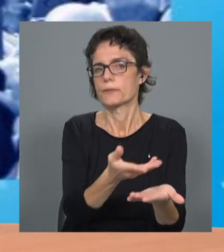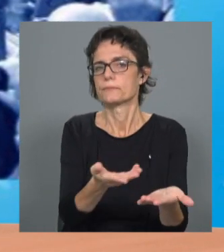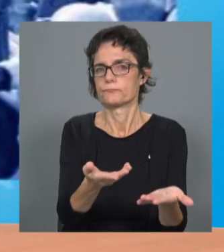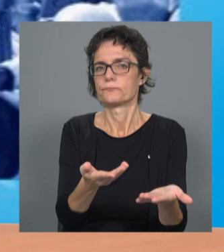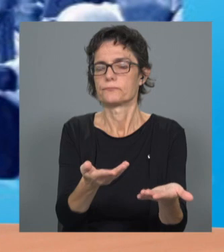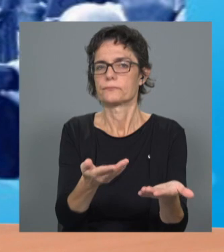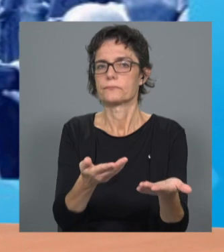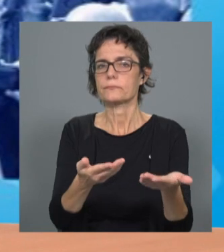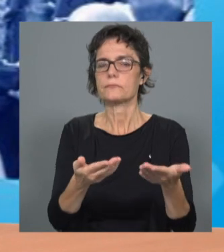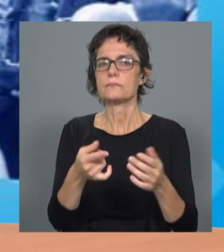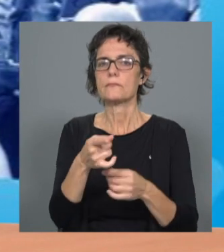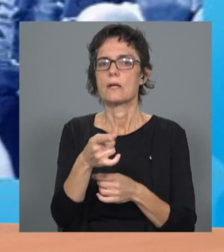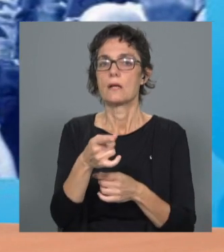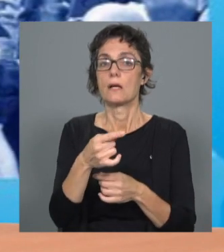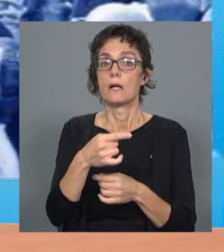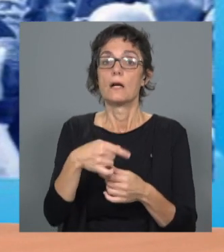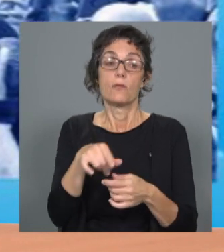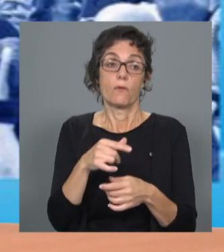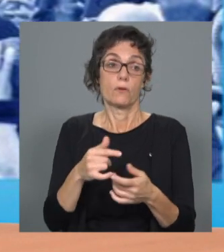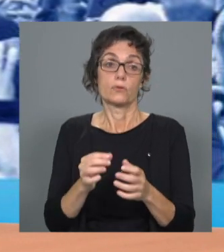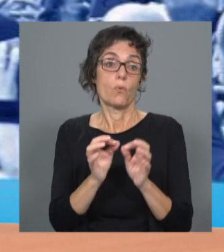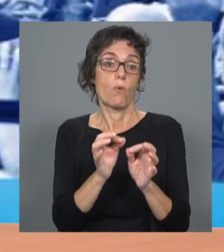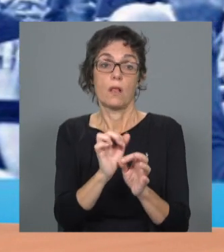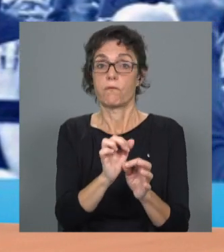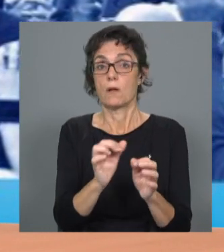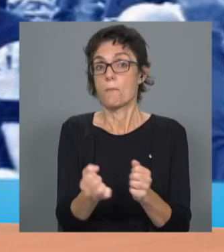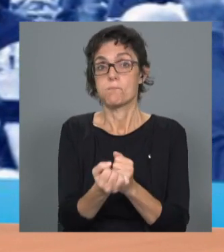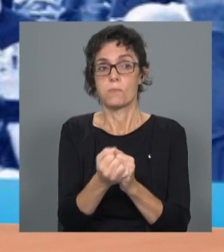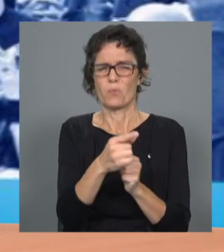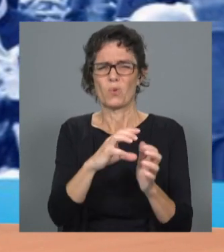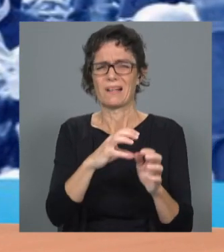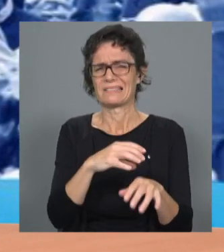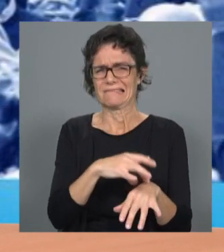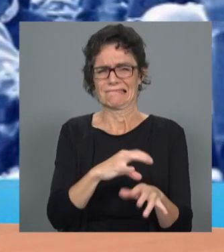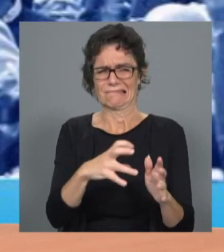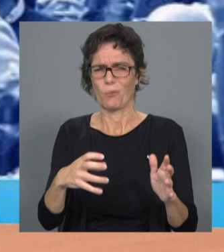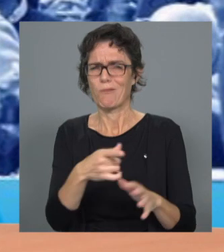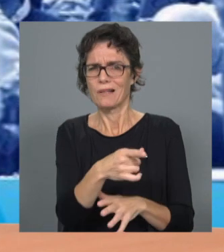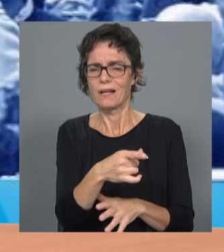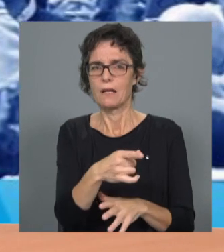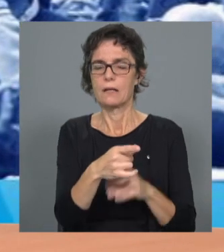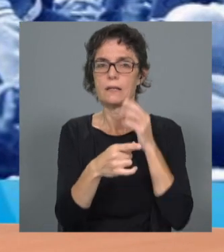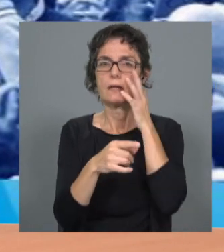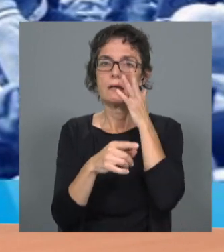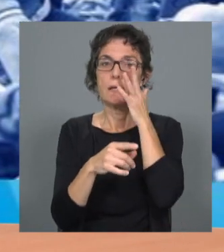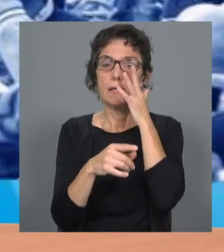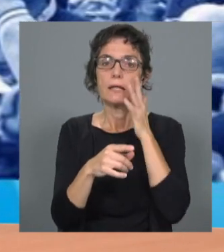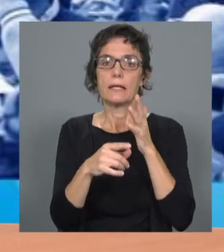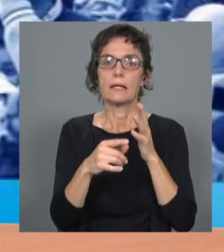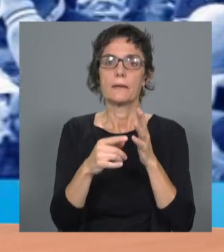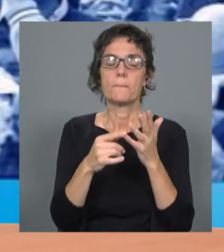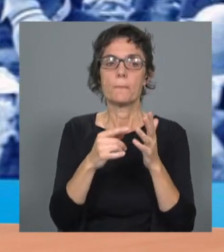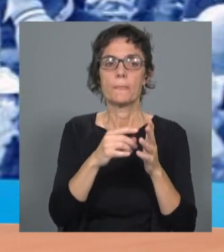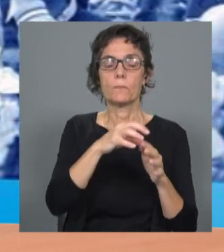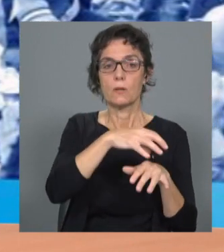Ela nós não conseguimos cuidar dela porque ela estava num estado muito complicado. Conseguimos que ela fosse para o lar da